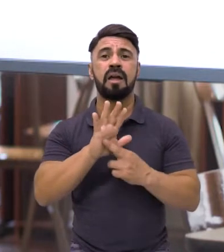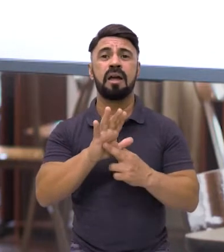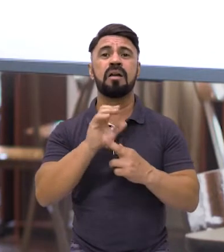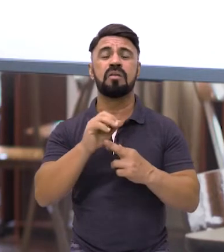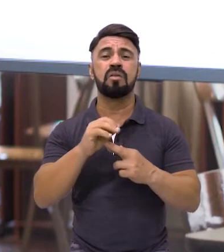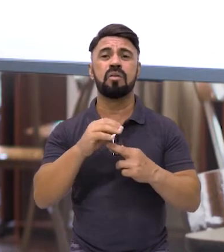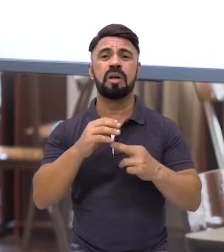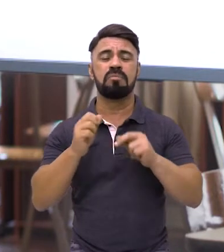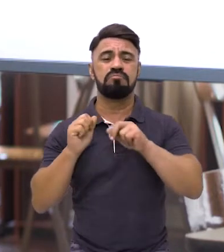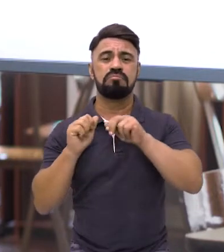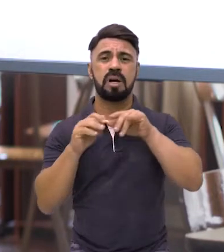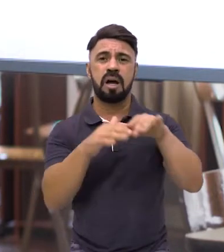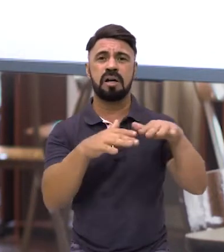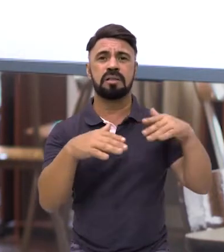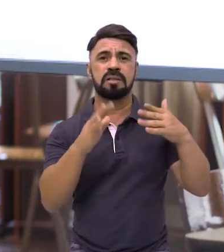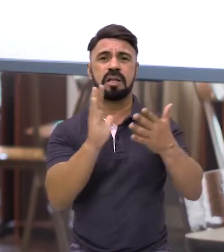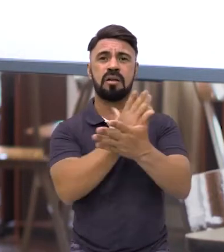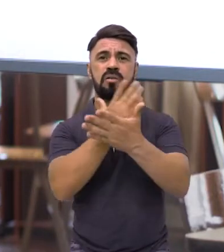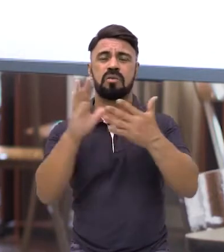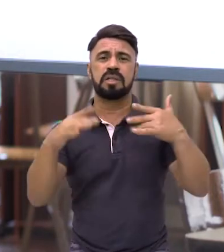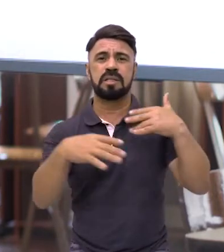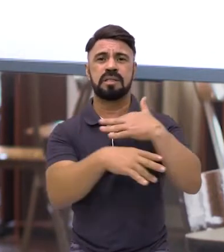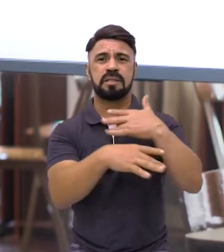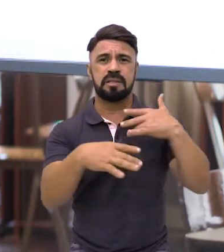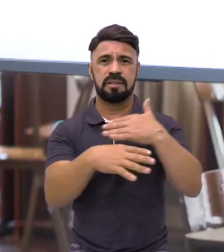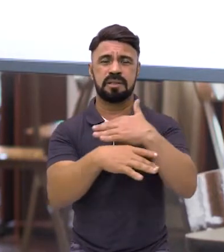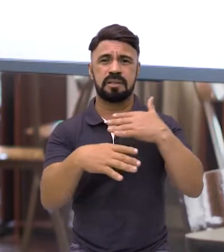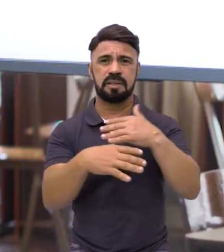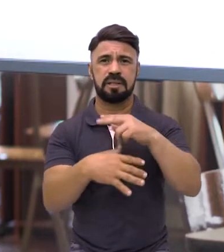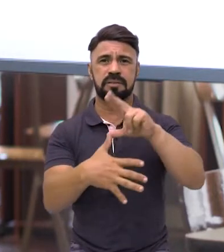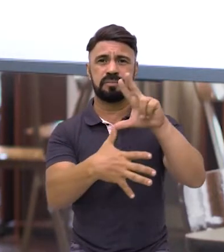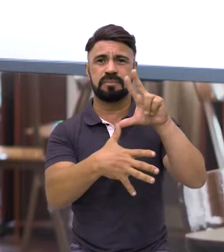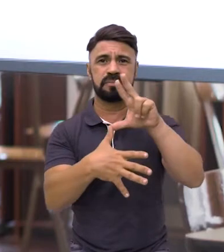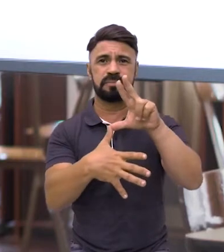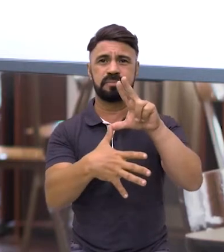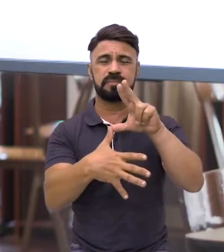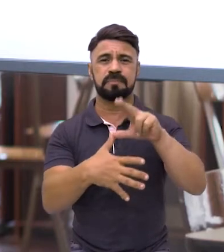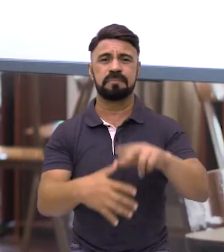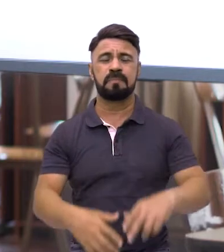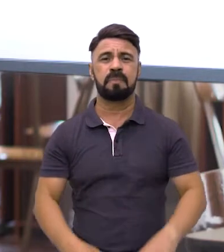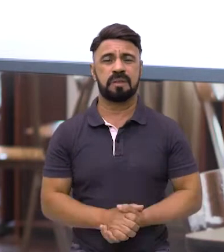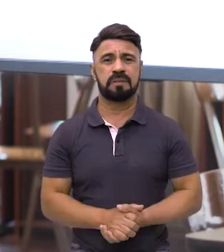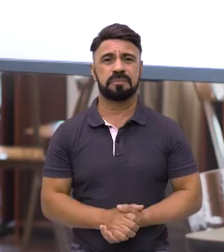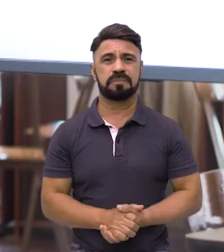a urbanização de algumas cidades da América Latina.